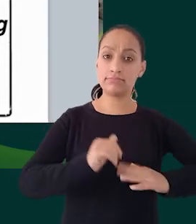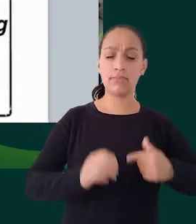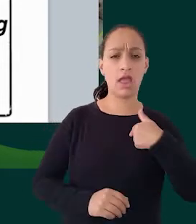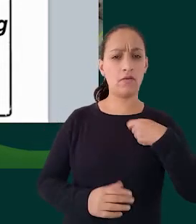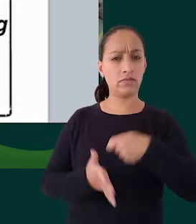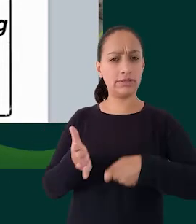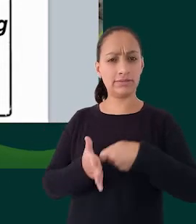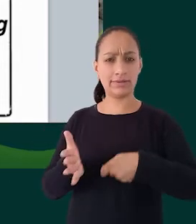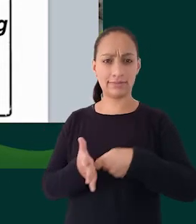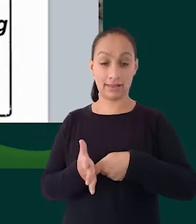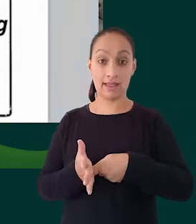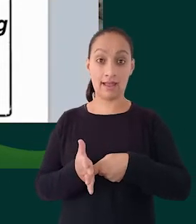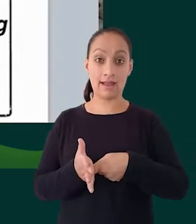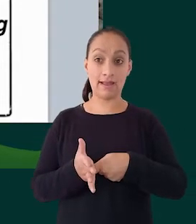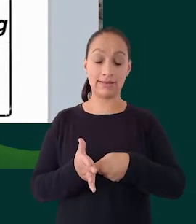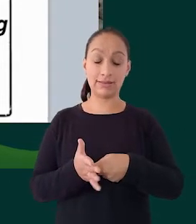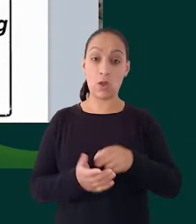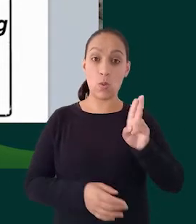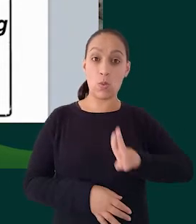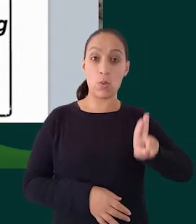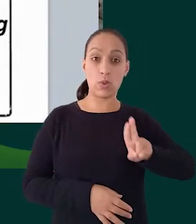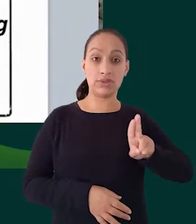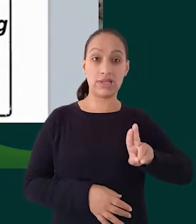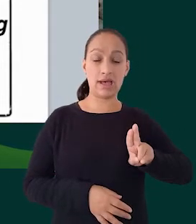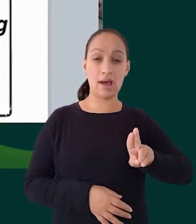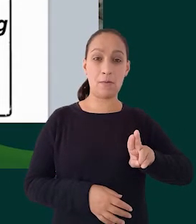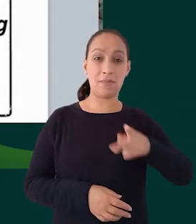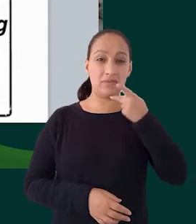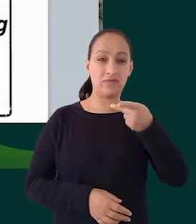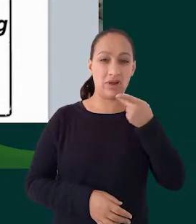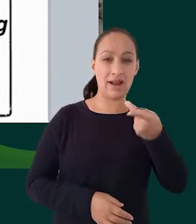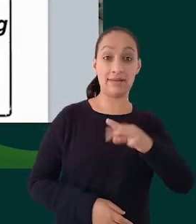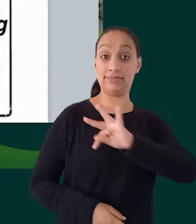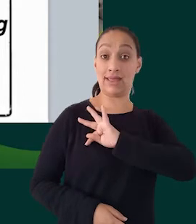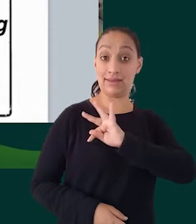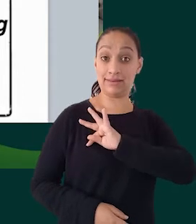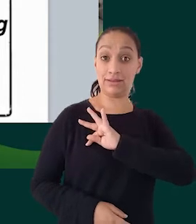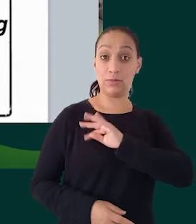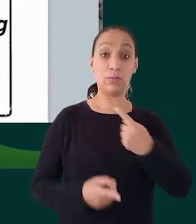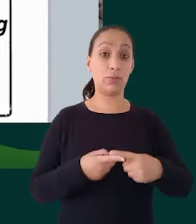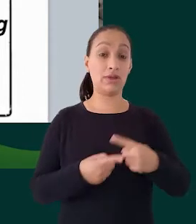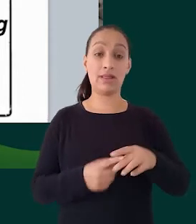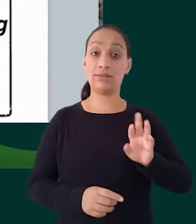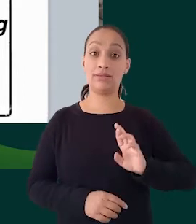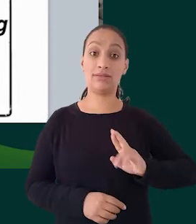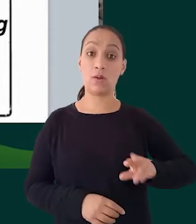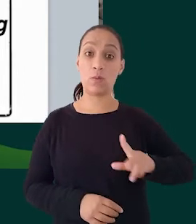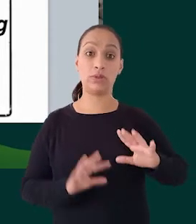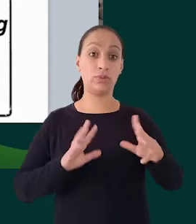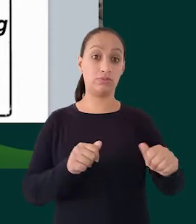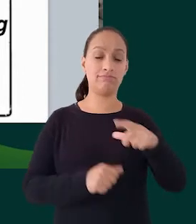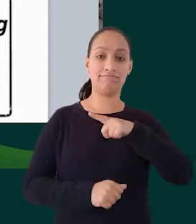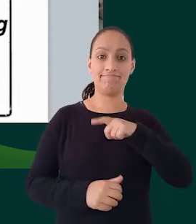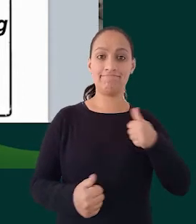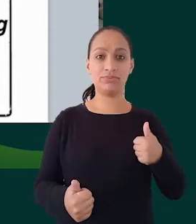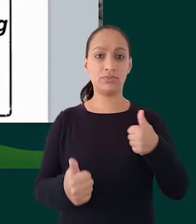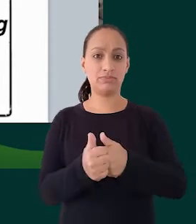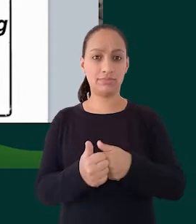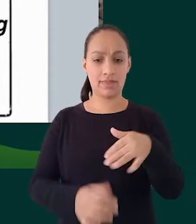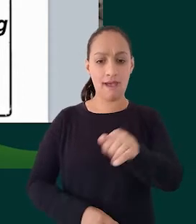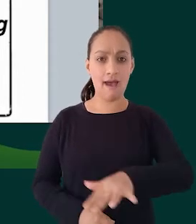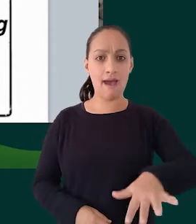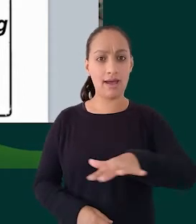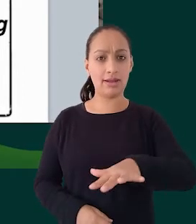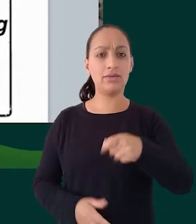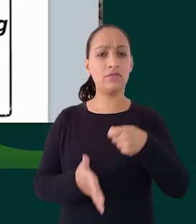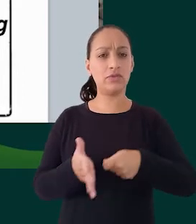Eu vou tentar não ser tão técnico, né? Porque nem todo mundo tem proximidade com a área, então eu vou